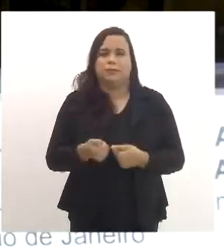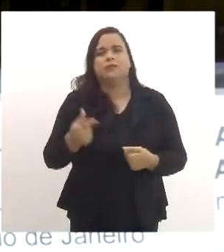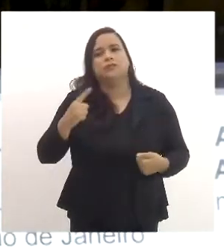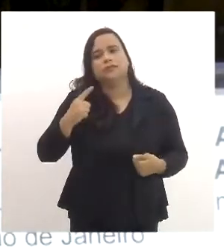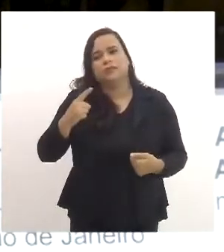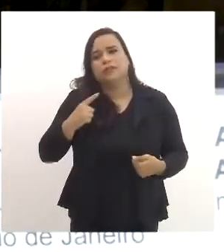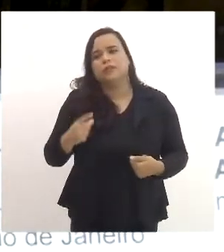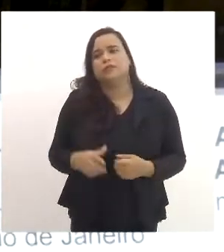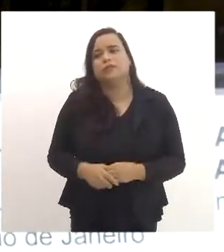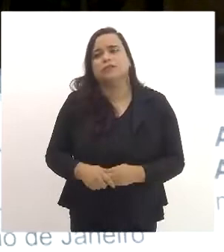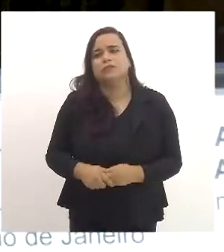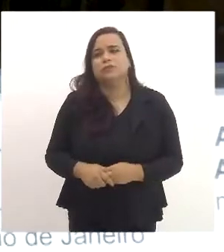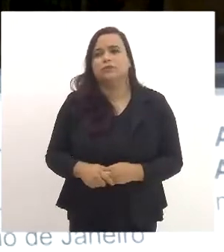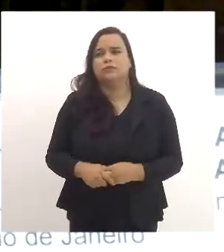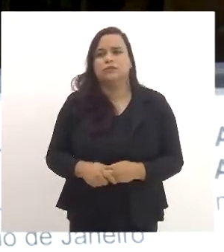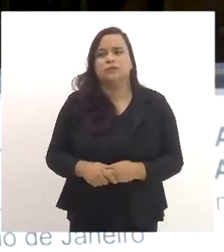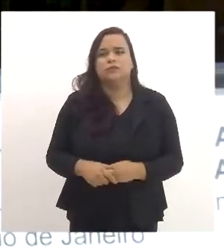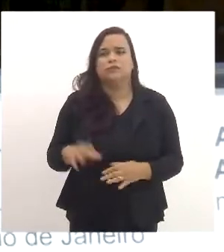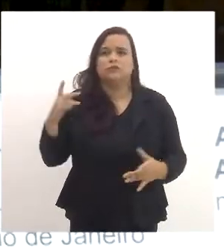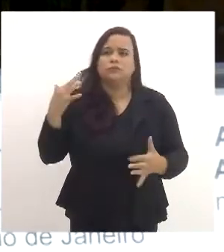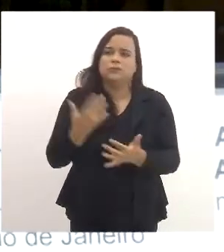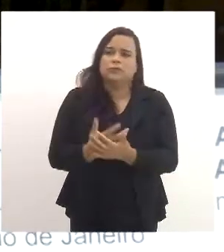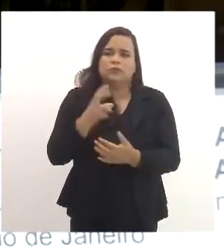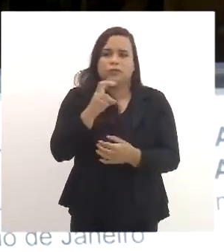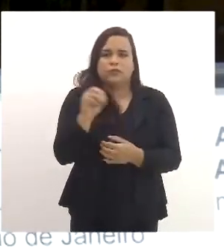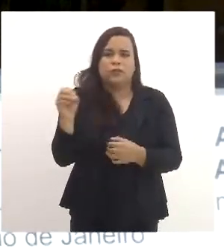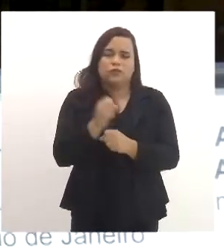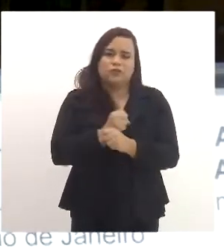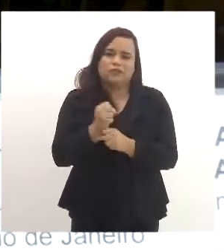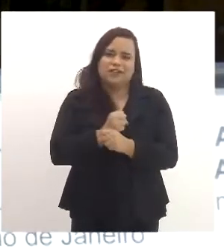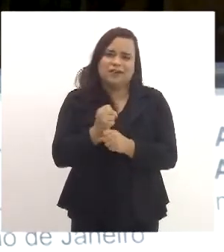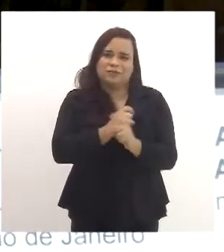de 500 anos de encontro de